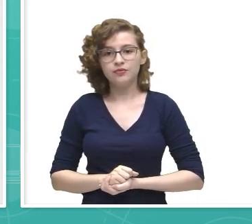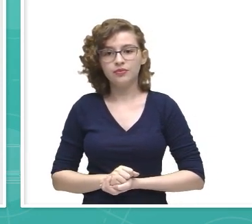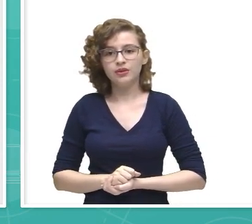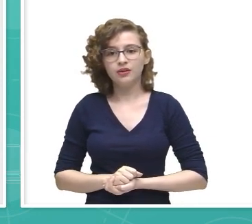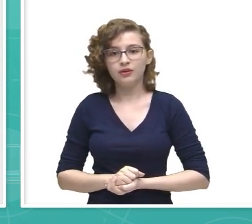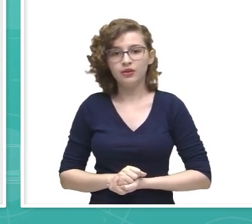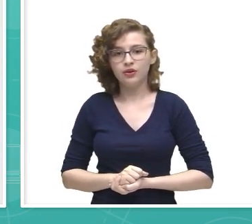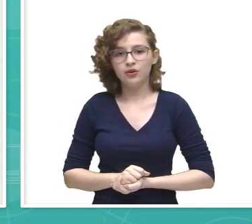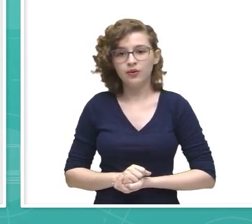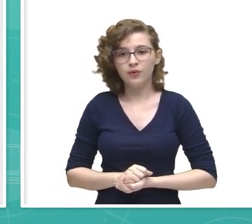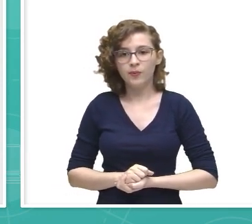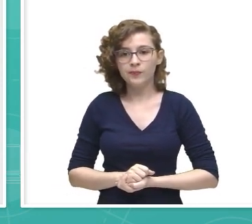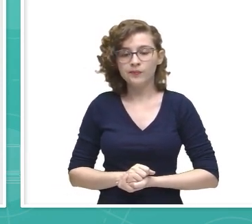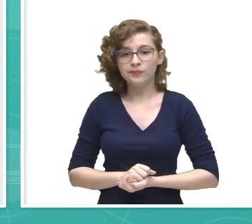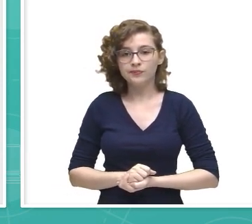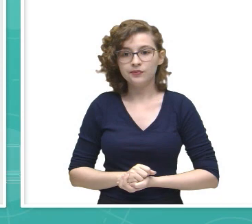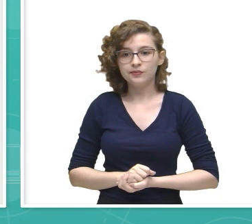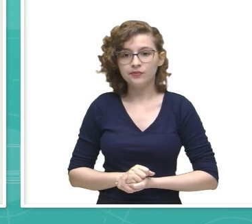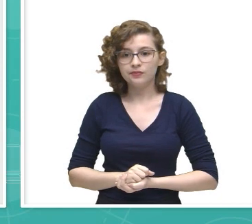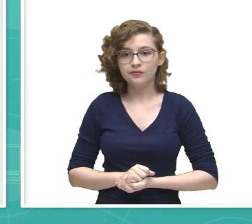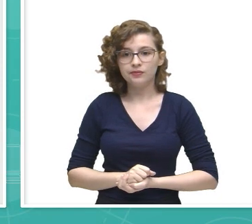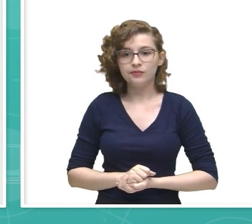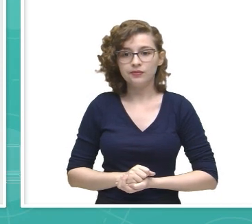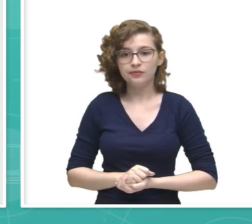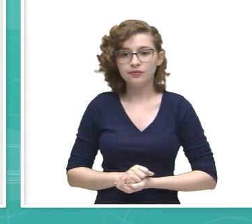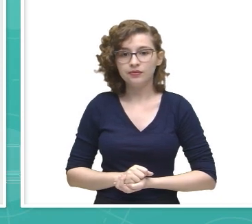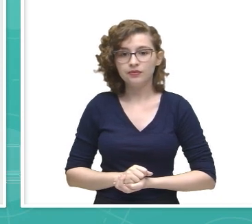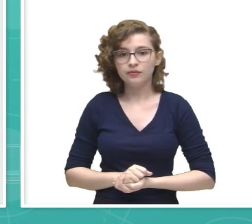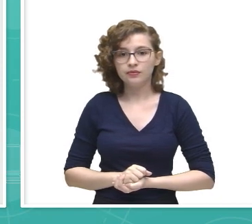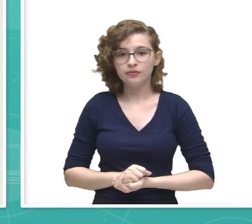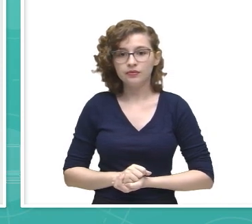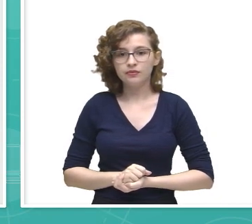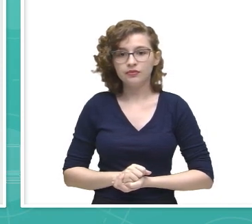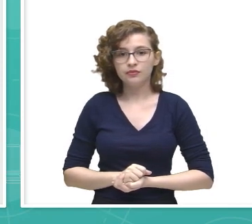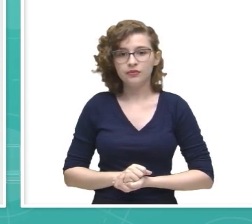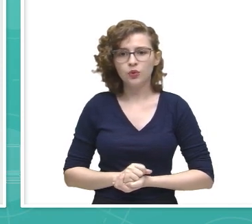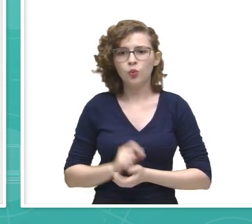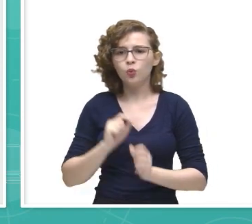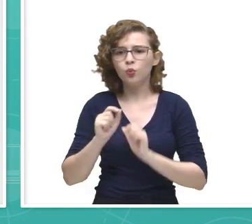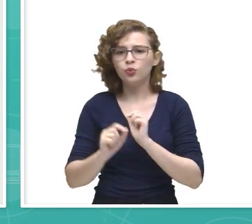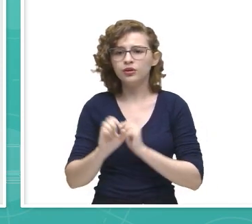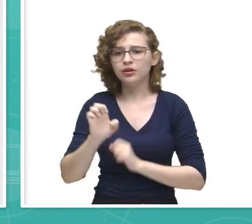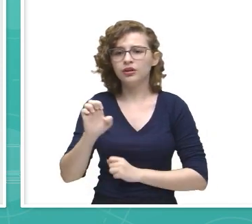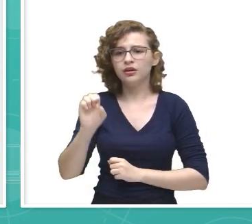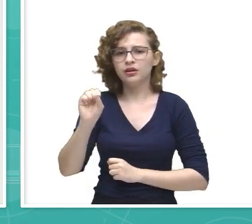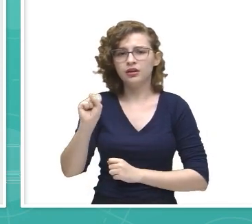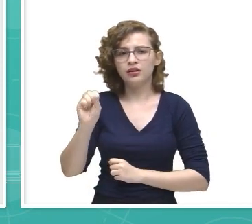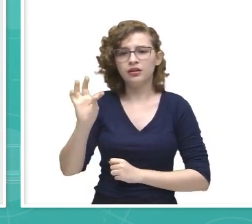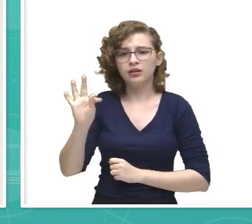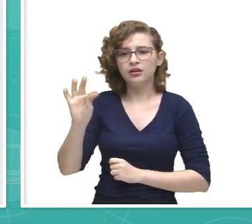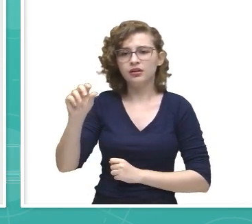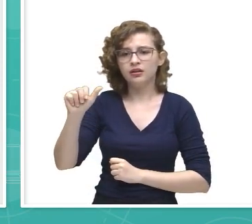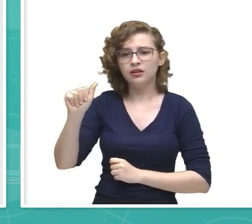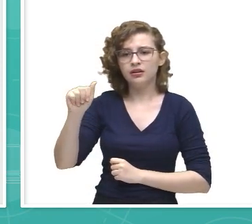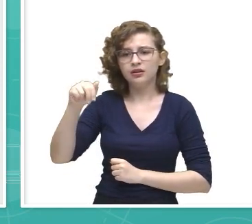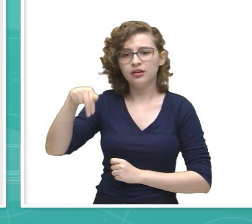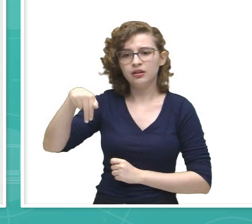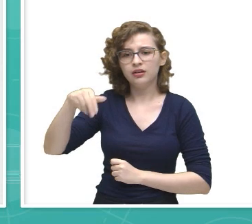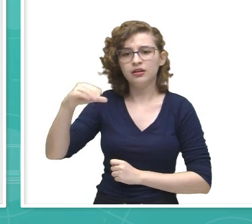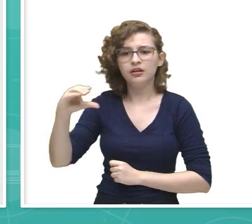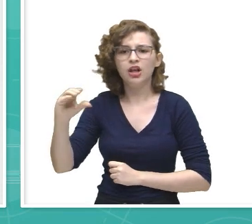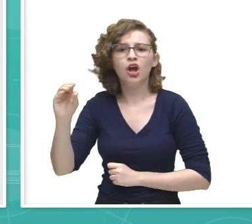Vamos abordar um modo temática, que é basicamente o estanco. O que vem ser o estanco, gente? Vamos